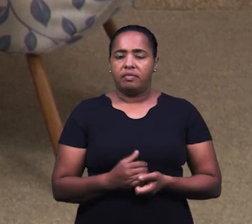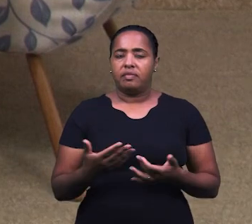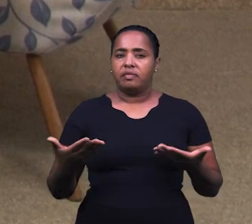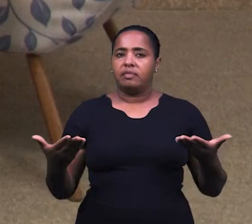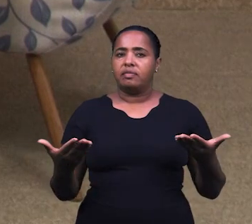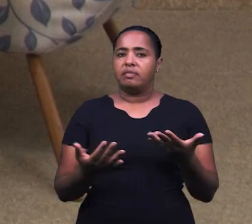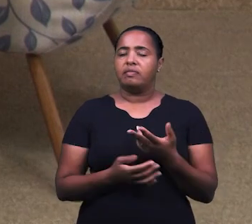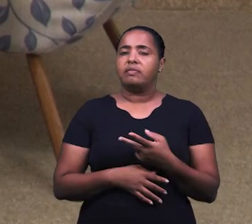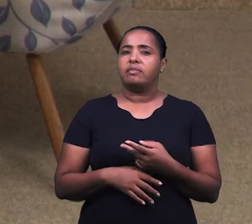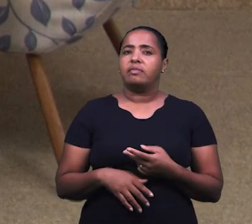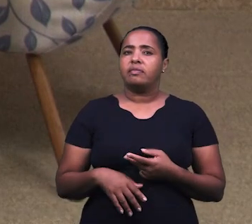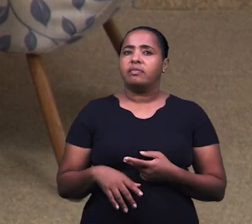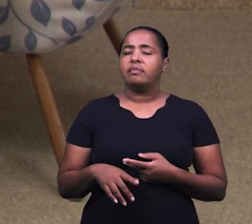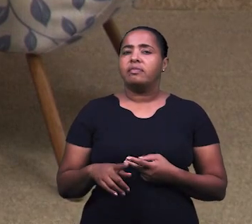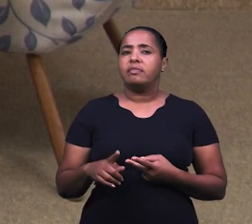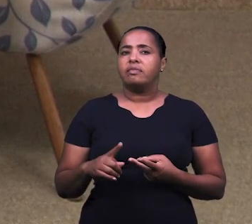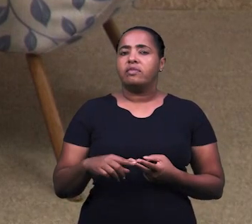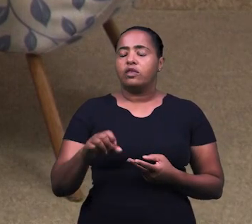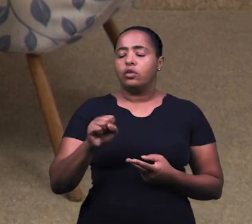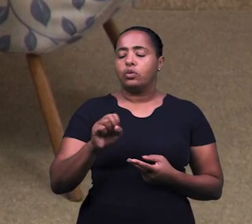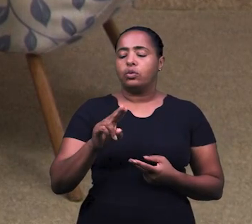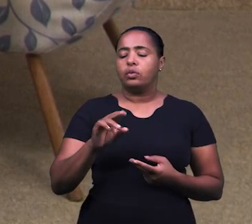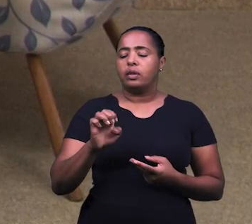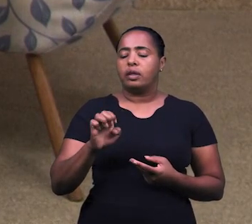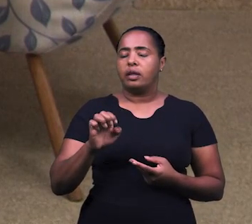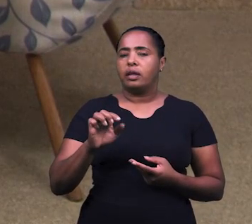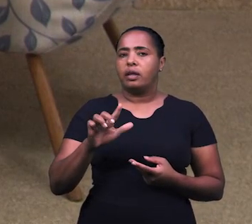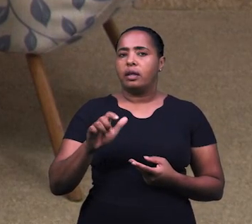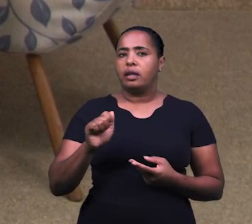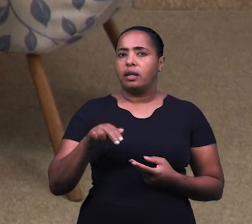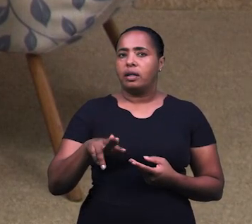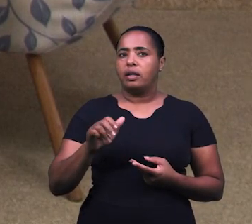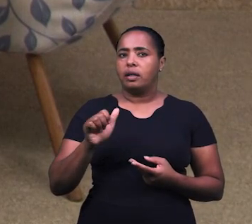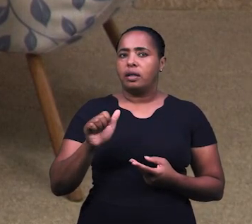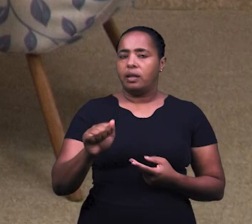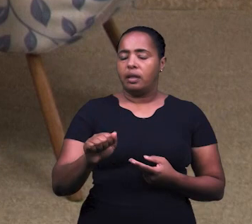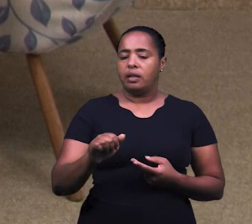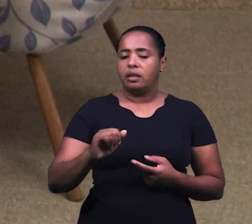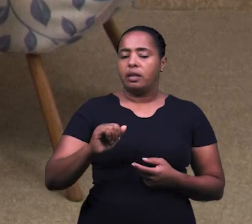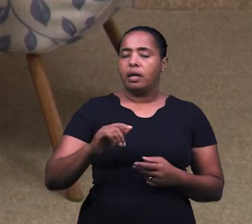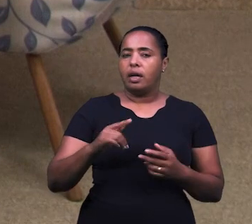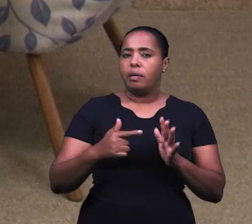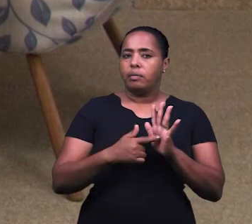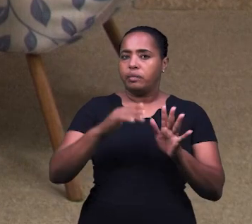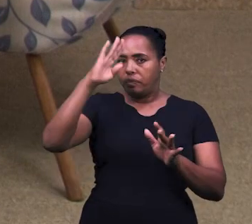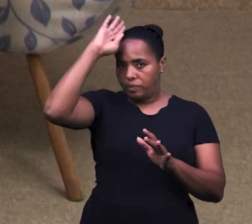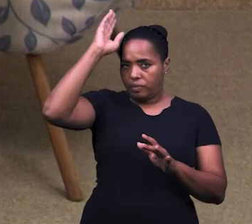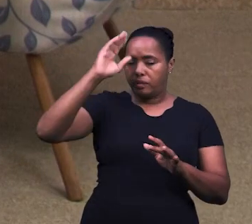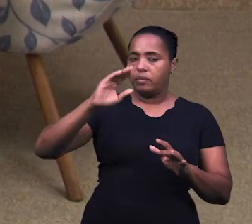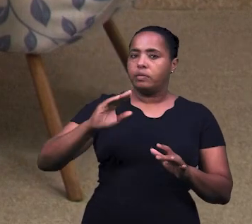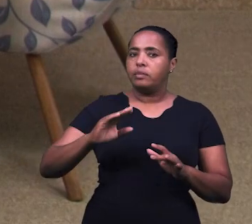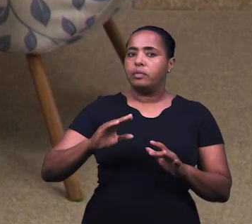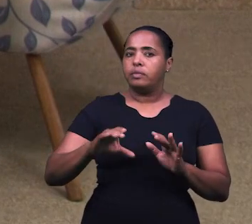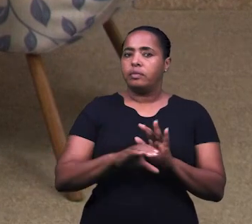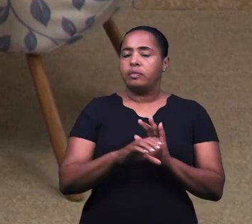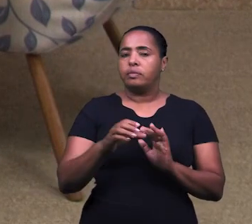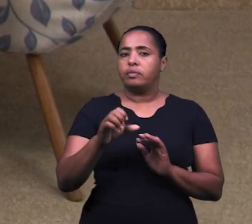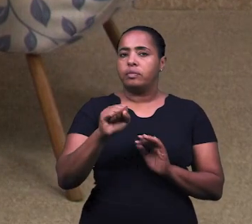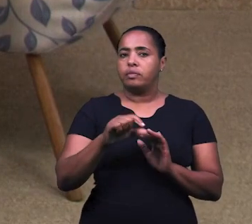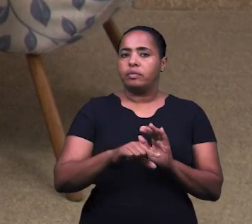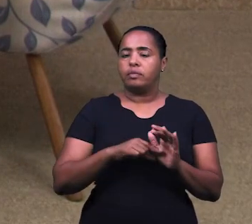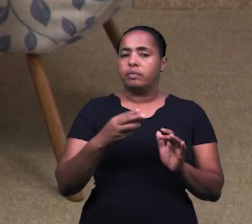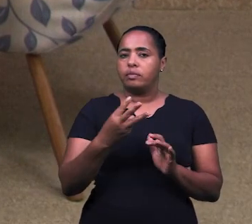a participação da nossa irmã, a senhora Suelana, que ela também citou o versículo em Romanos, capítulo 8,